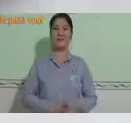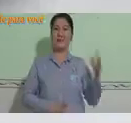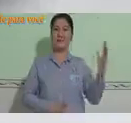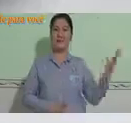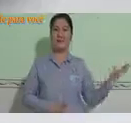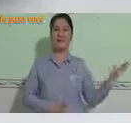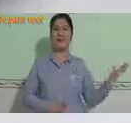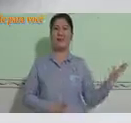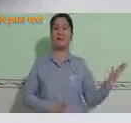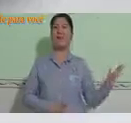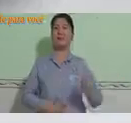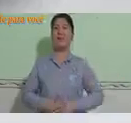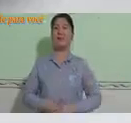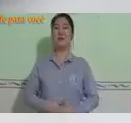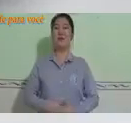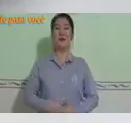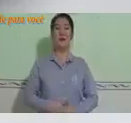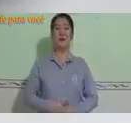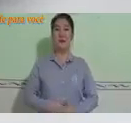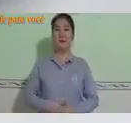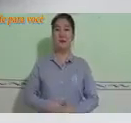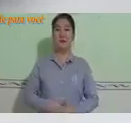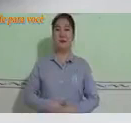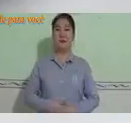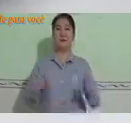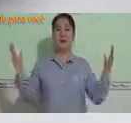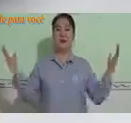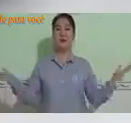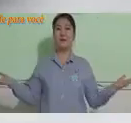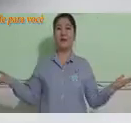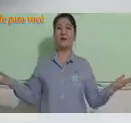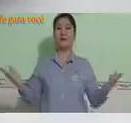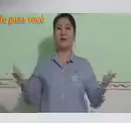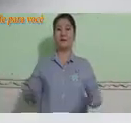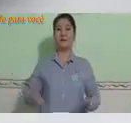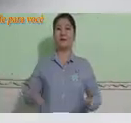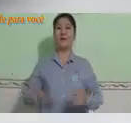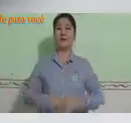podem interferir na capacidade reprodutiva podem acontecer em ambos.